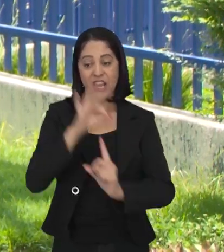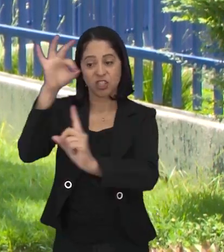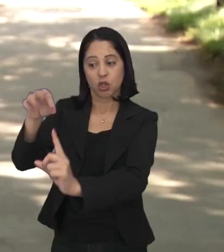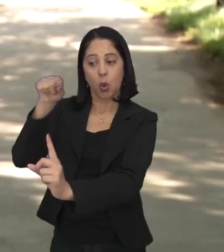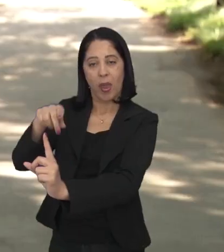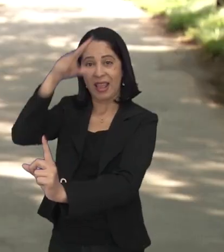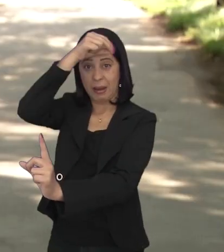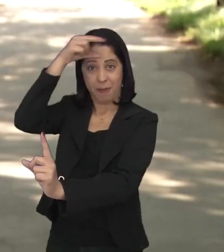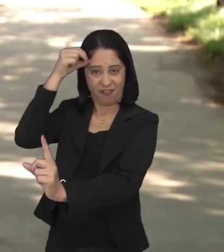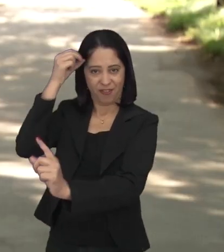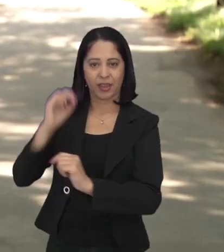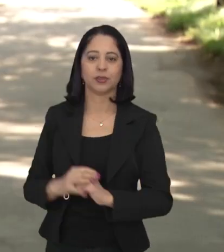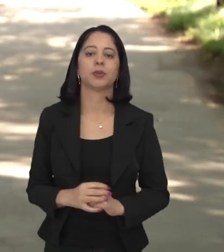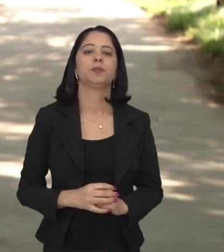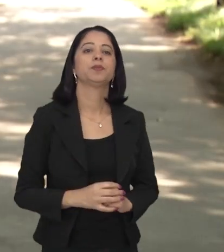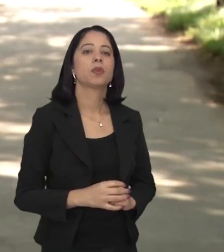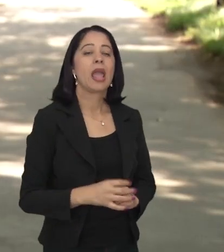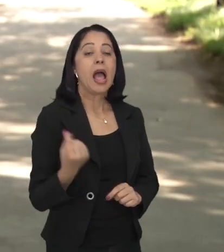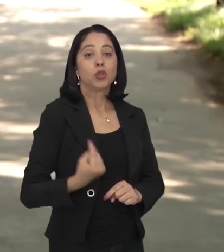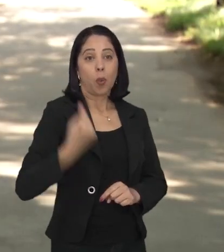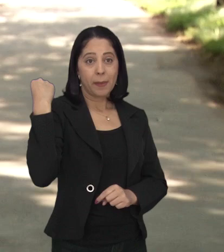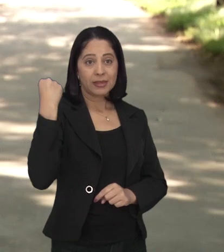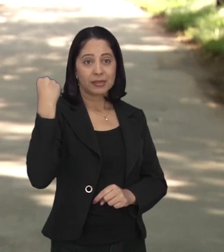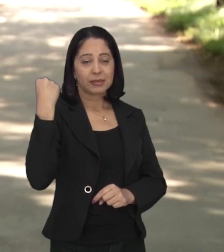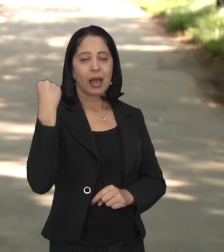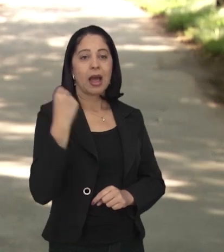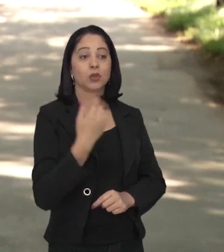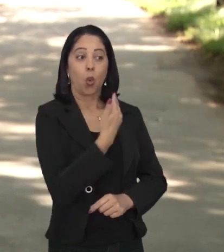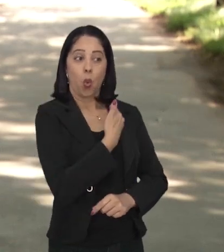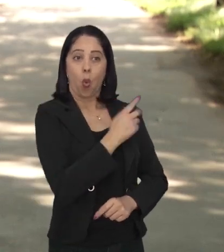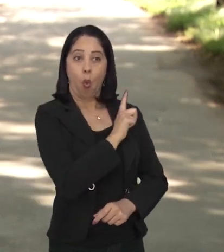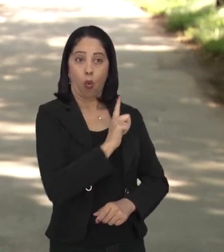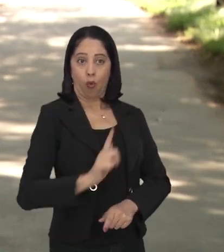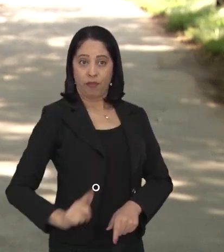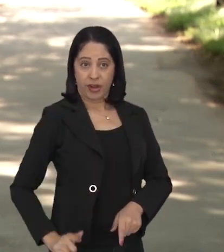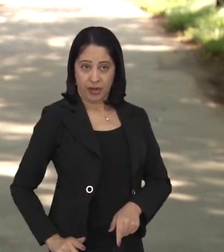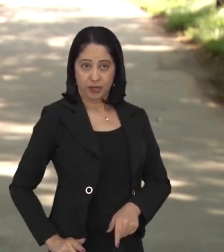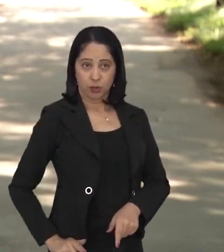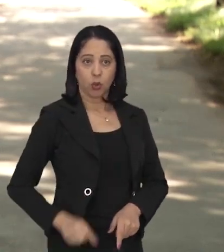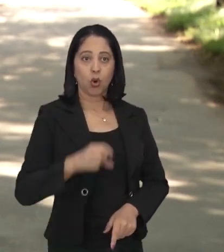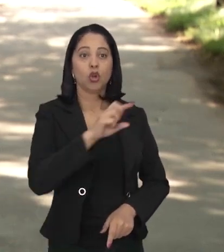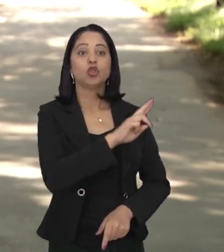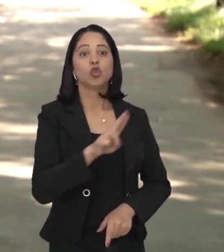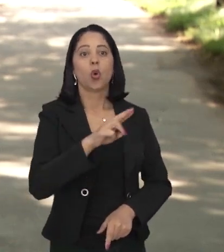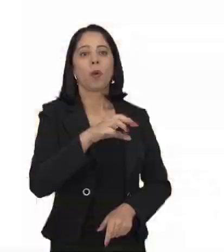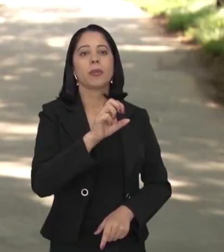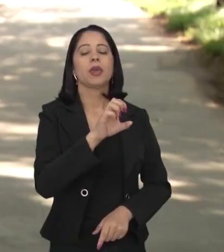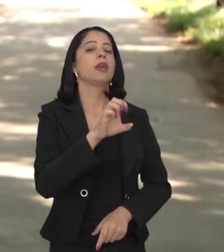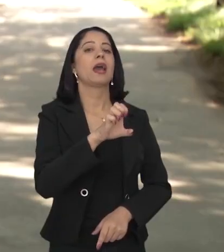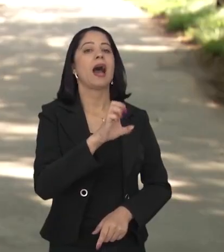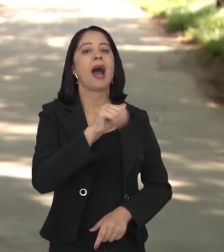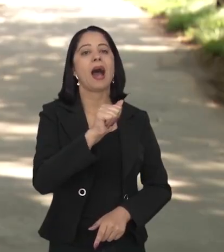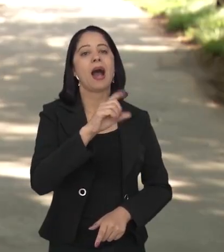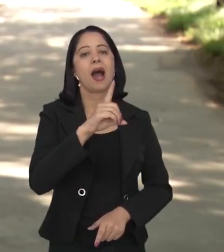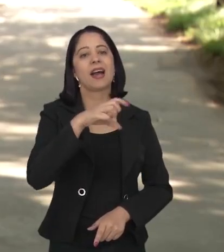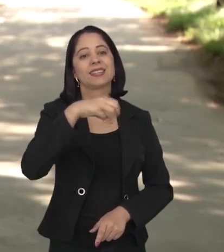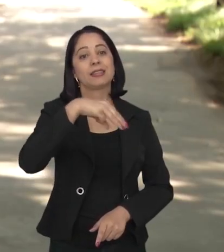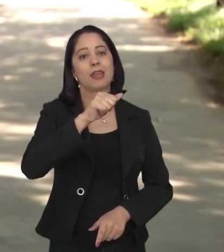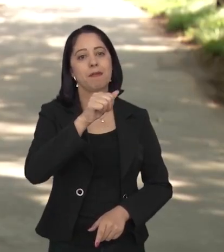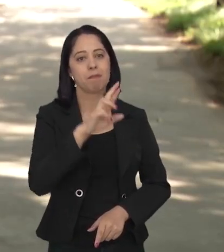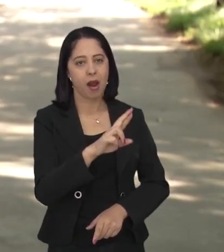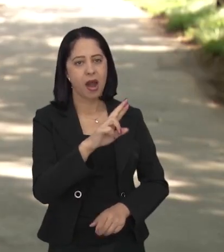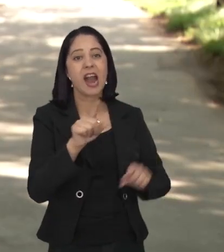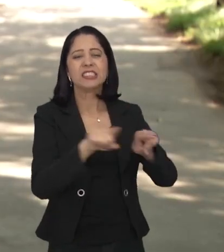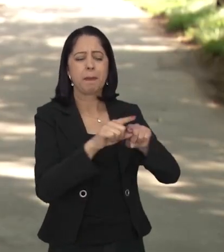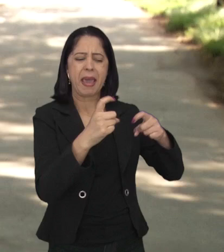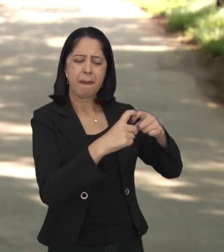prefeitura. Na época, o governador era o Adhemar de Barros, que era médico também, e ele vinha muito a São José. Acabou conhecendo a classe